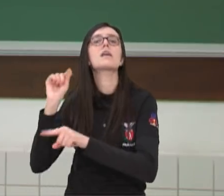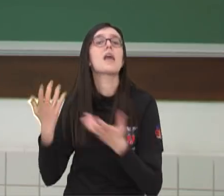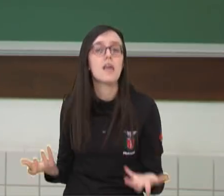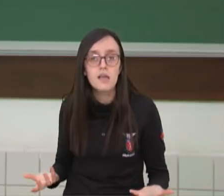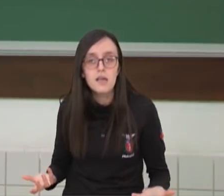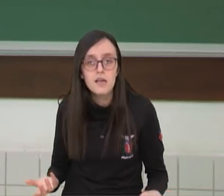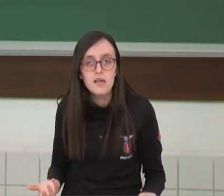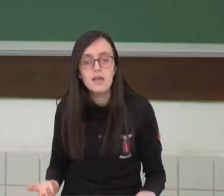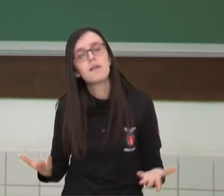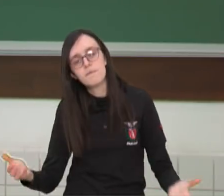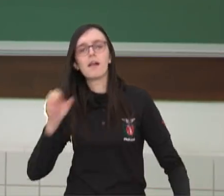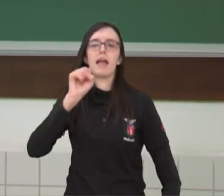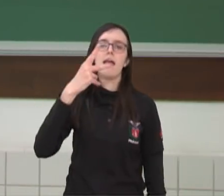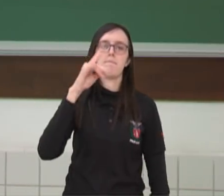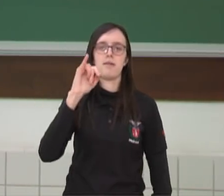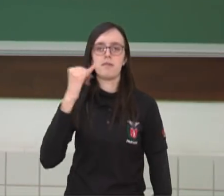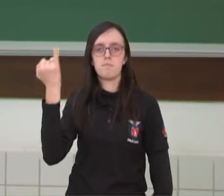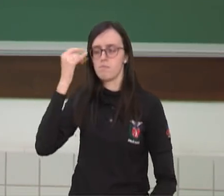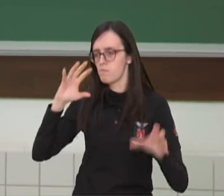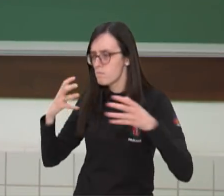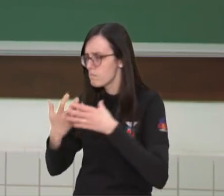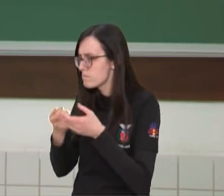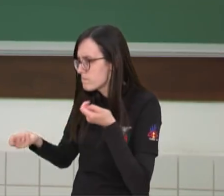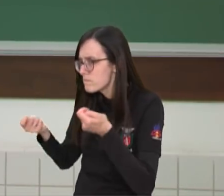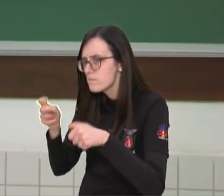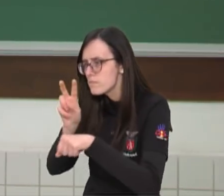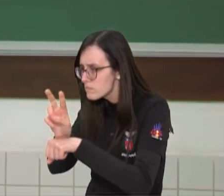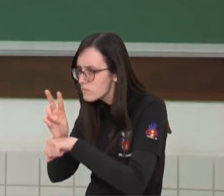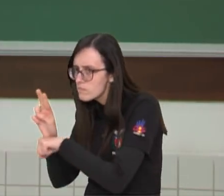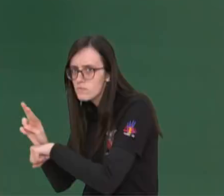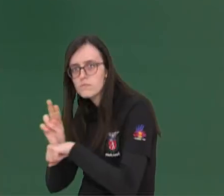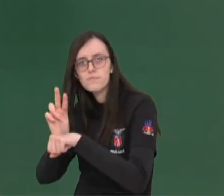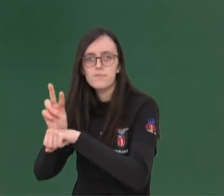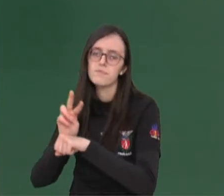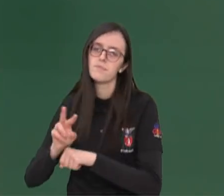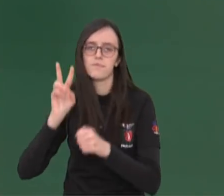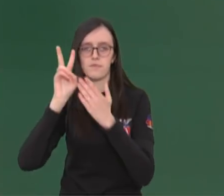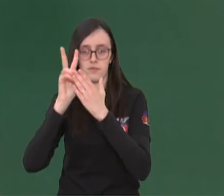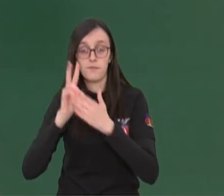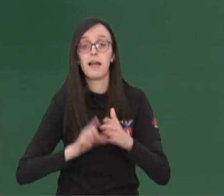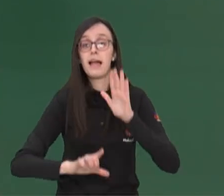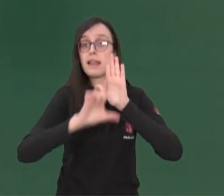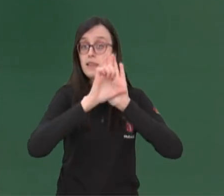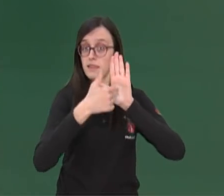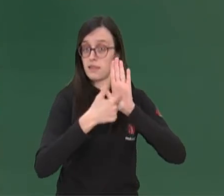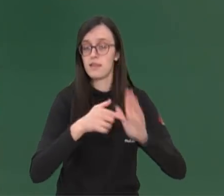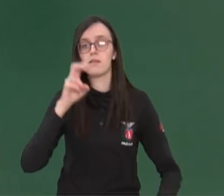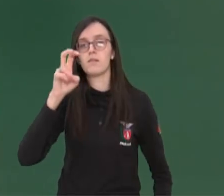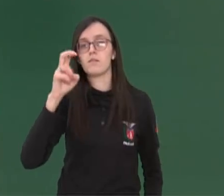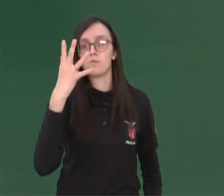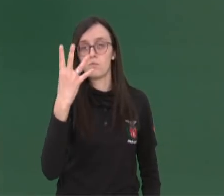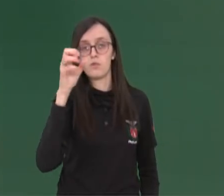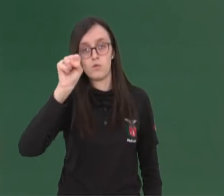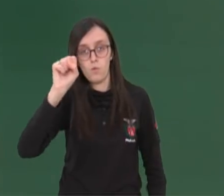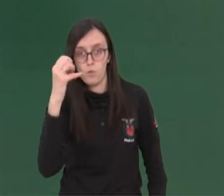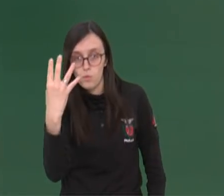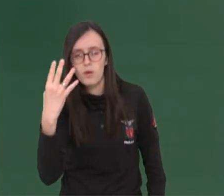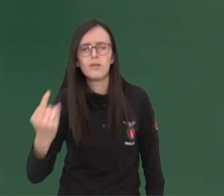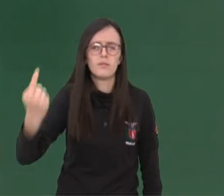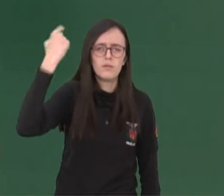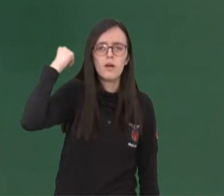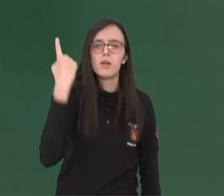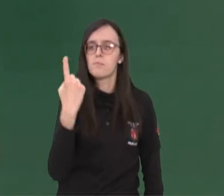necessidade? O SPI, Serviço de Proteção aos Índios. A Lei 5484, lá